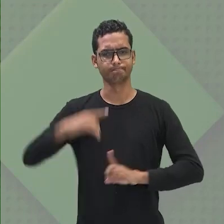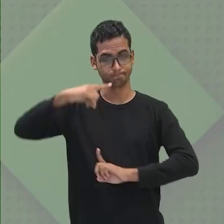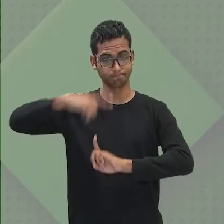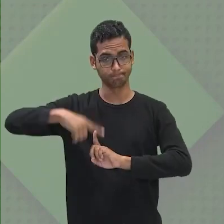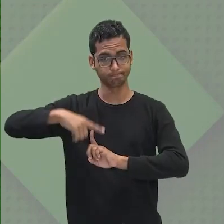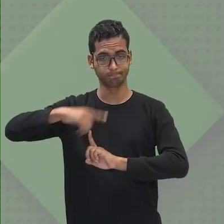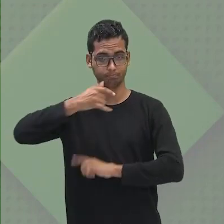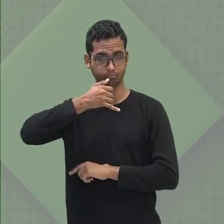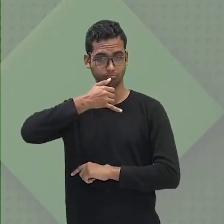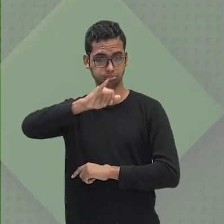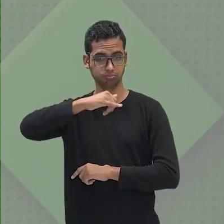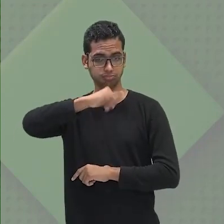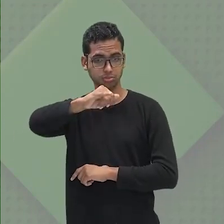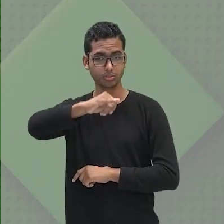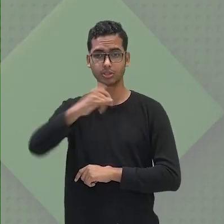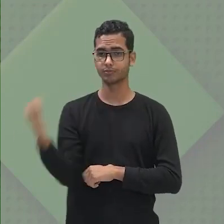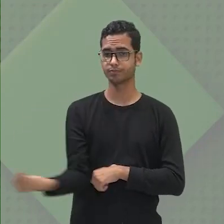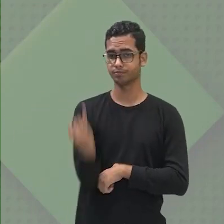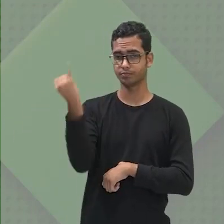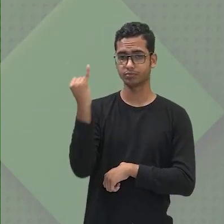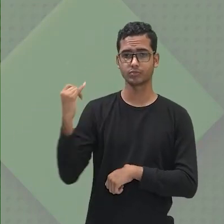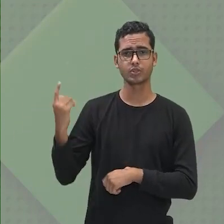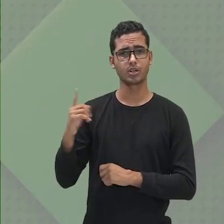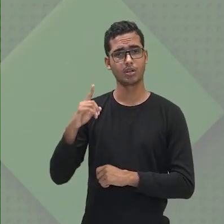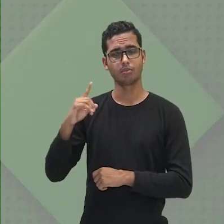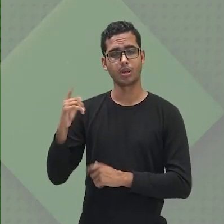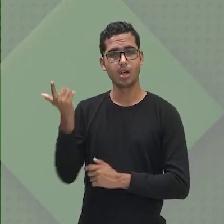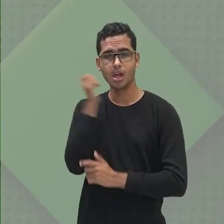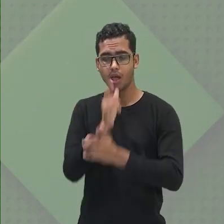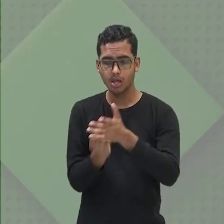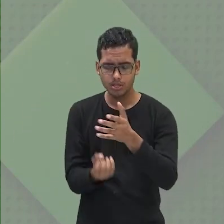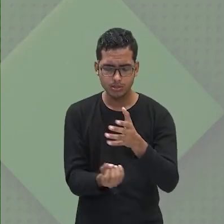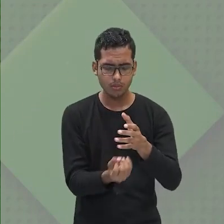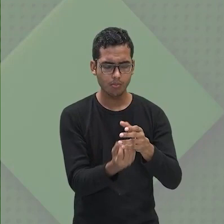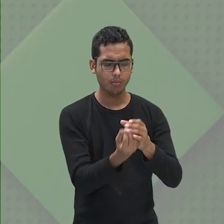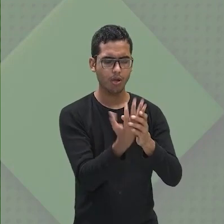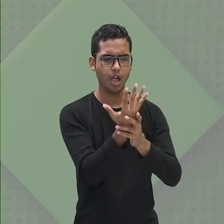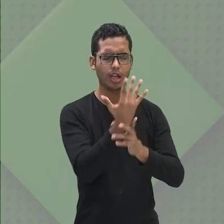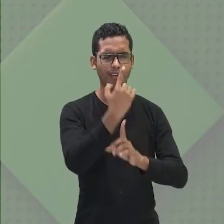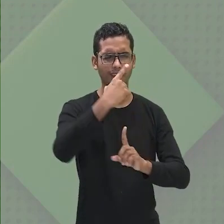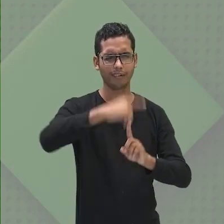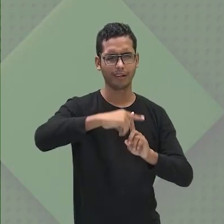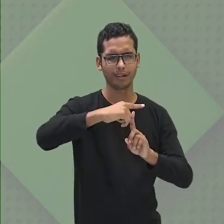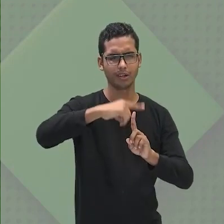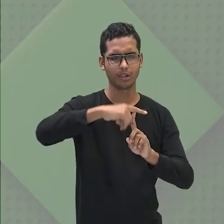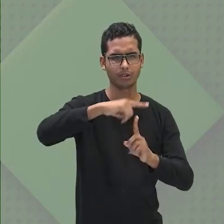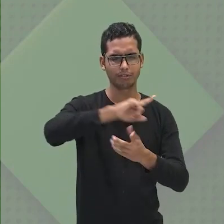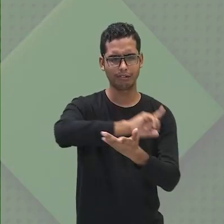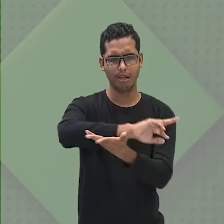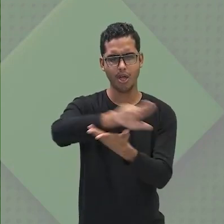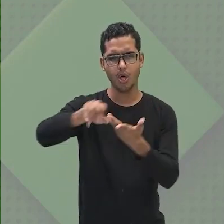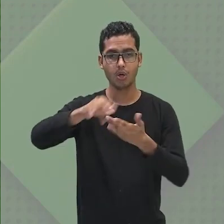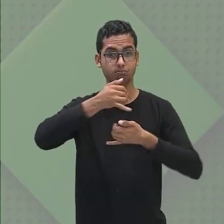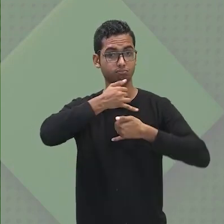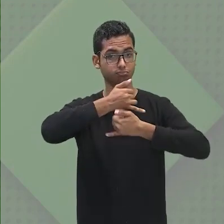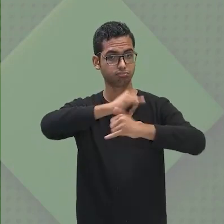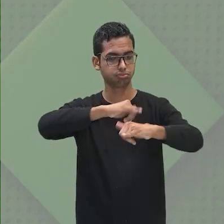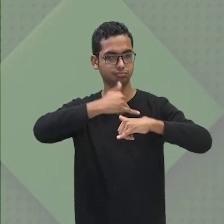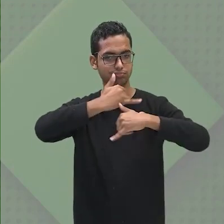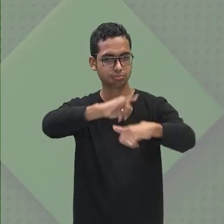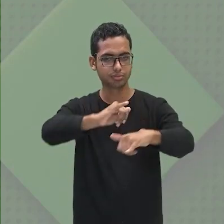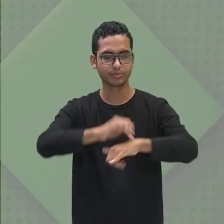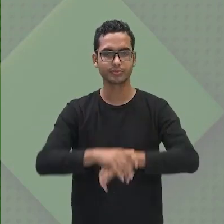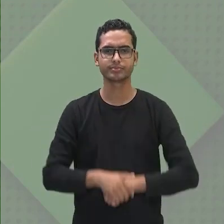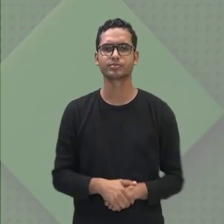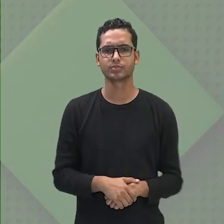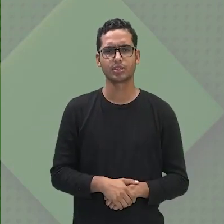vão ser importantes para que sejam gerados ali os tipos de energia, como a gente pôde comentar. E como nós falamos, a energia não é